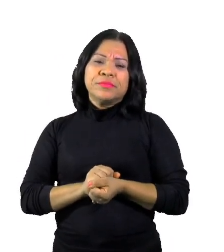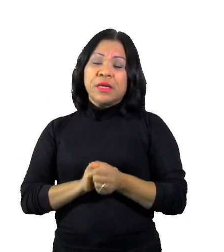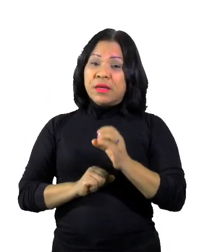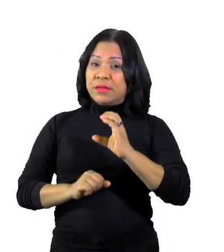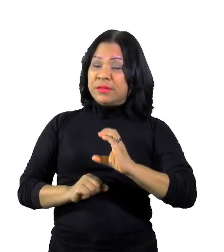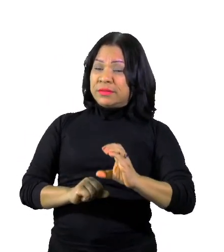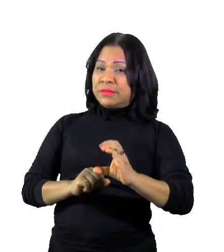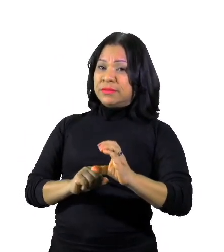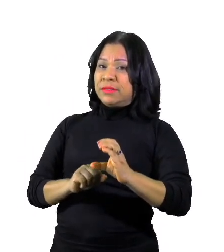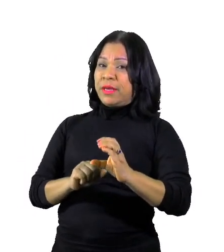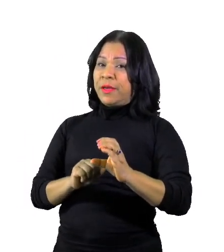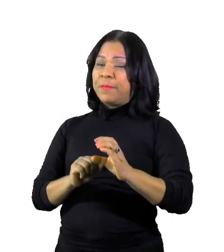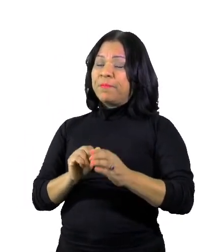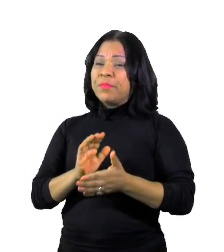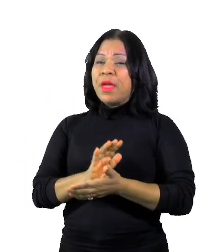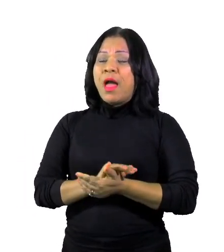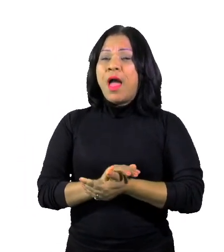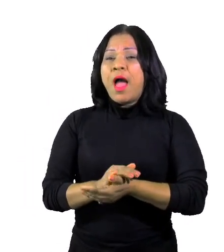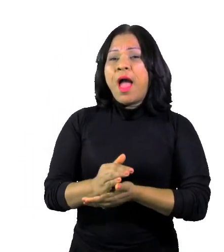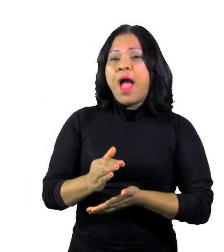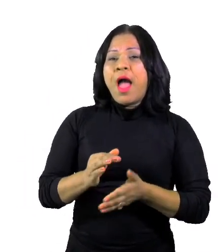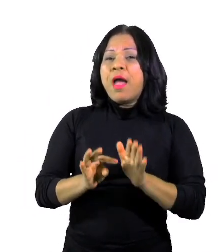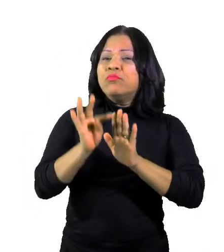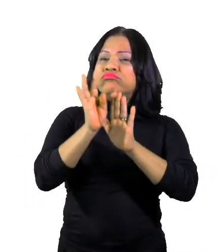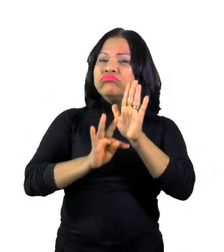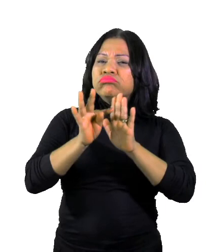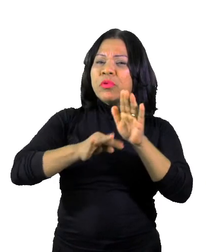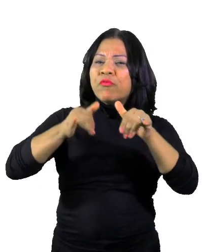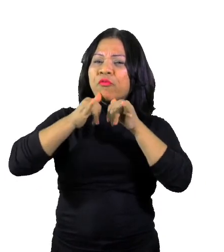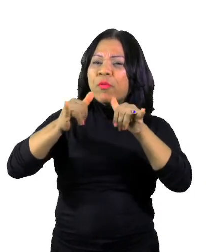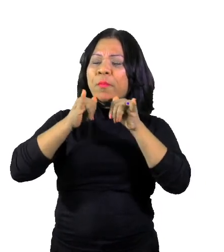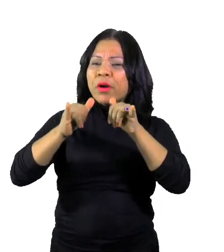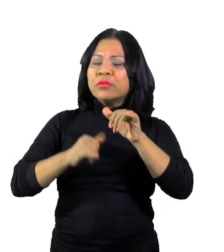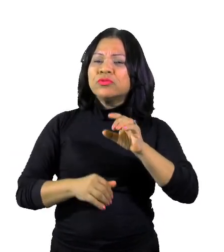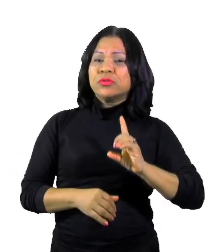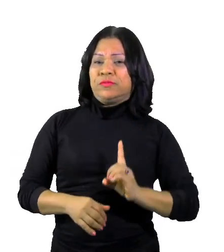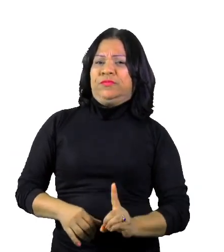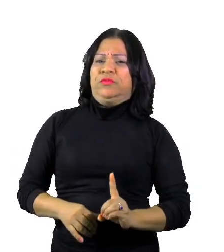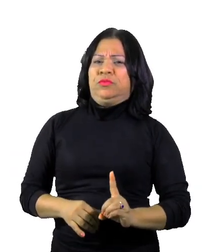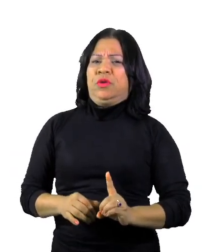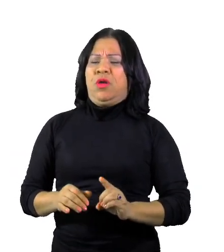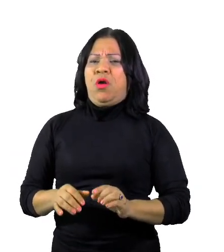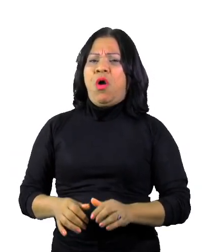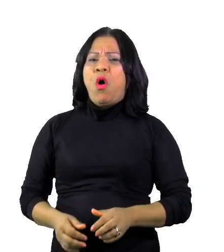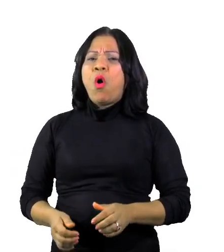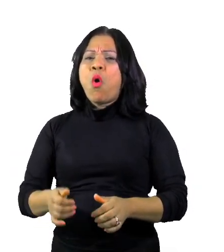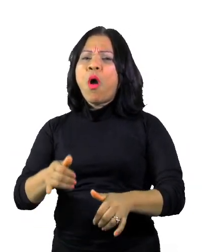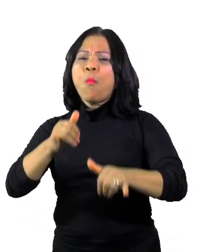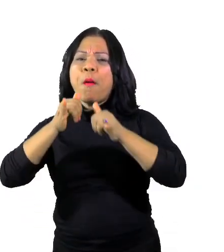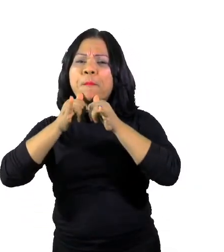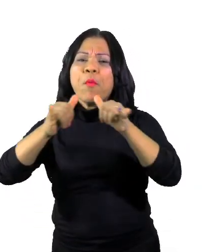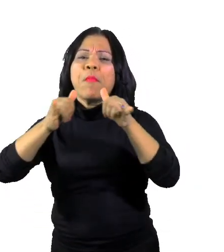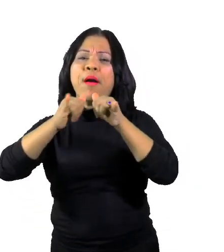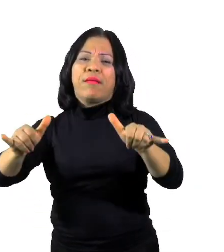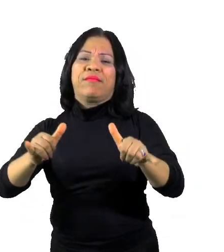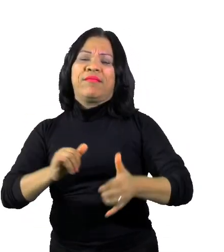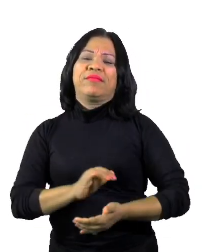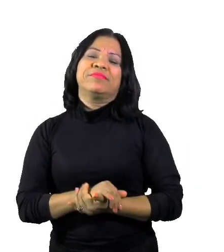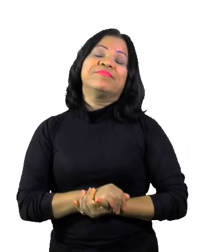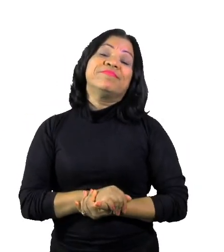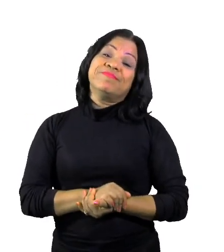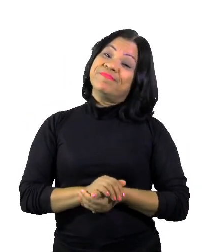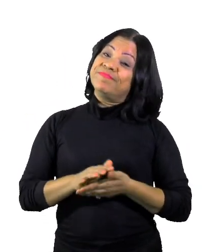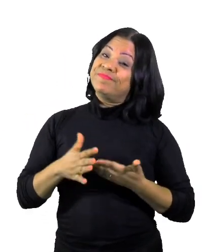informativo? Ou D, é uma propaganda? Muito fácil, né? Vocês lembram